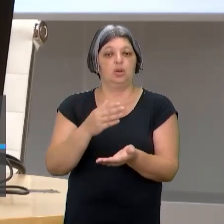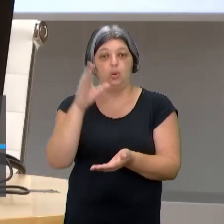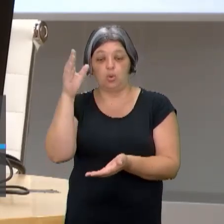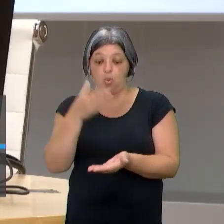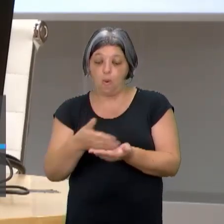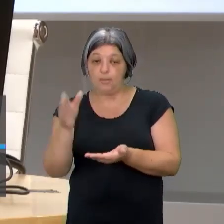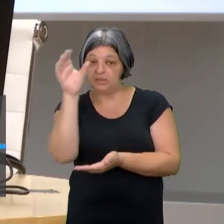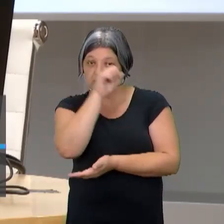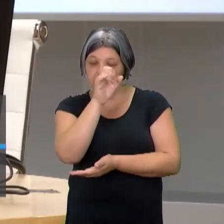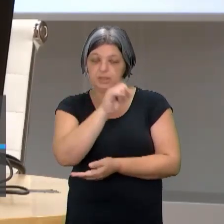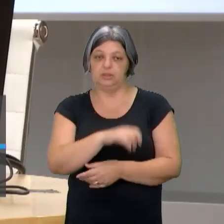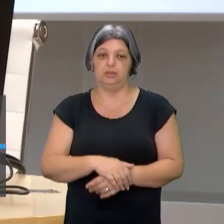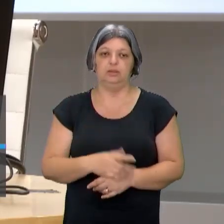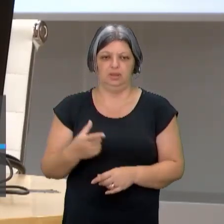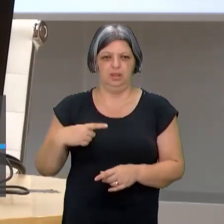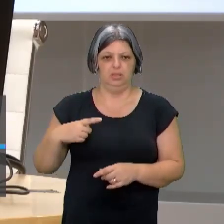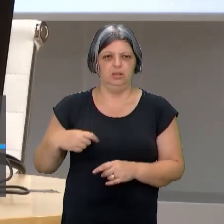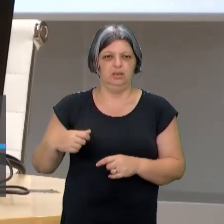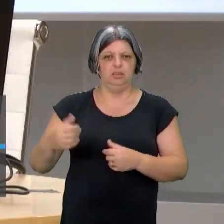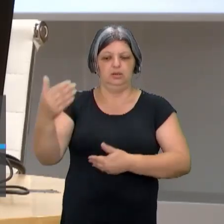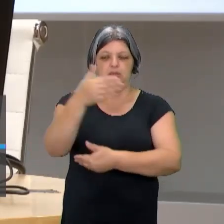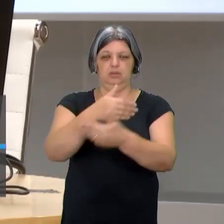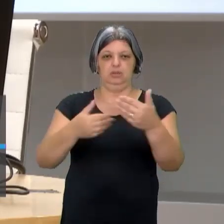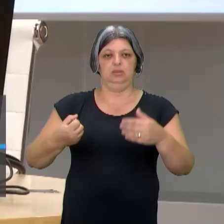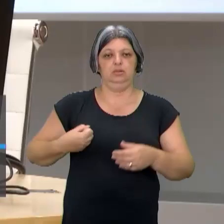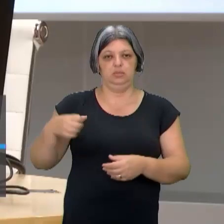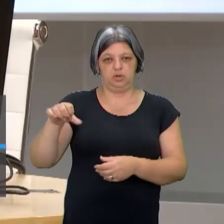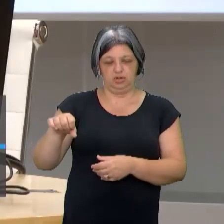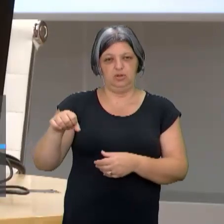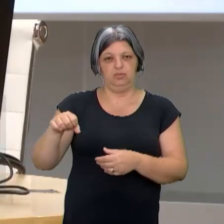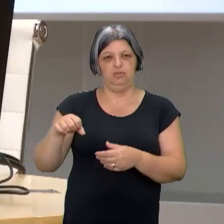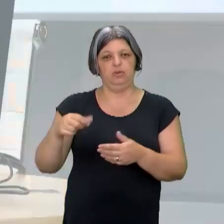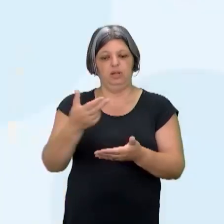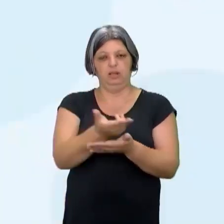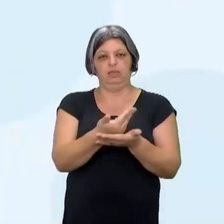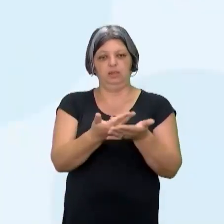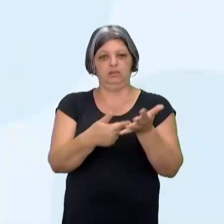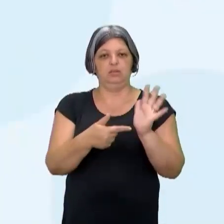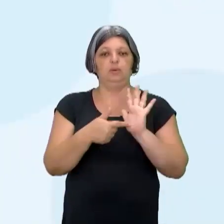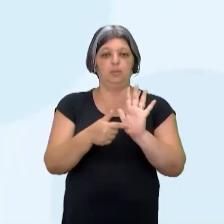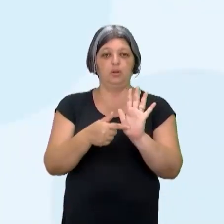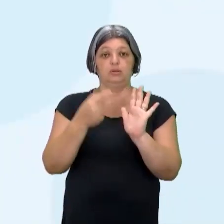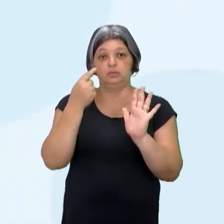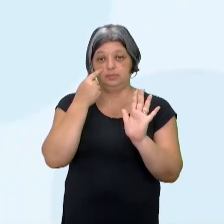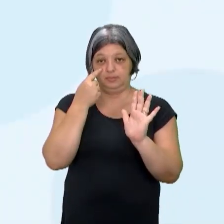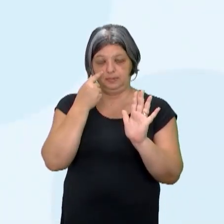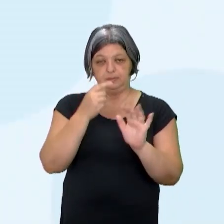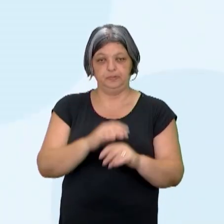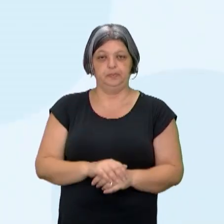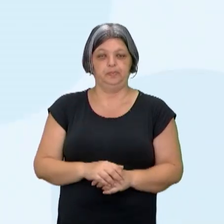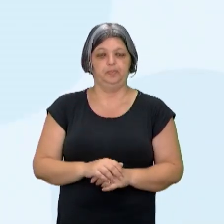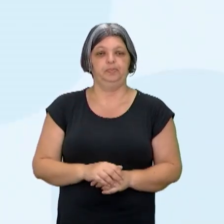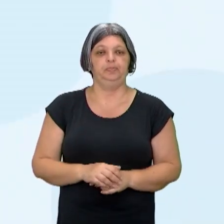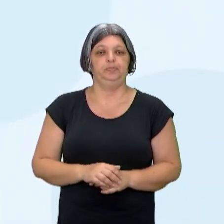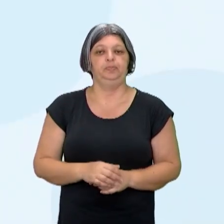agenda. A gente tem o slide 9 que mostra aí, né, uns desenhos de como pode ser essa agenda do estudante. No caso do estudante, o ideal